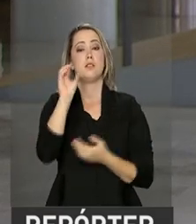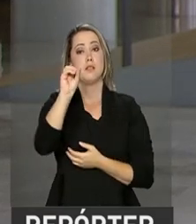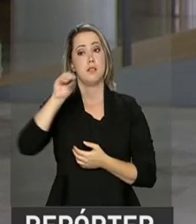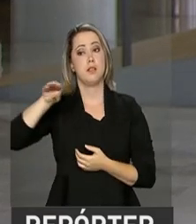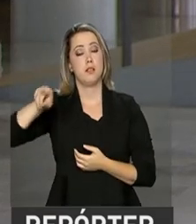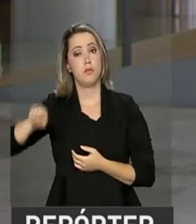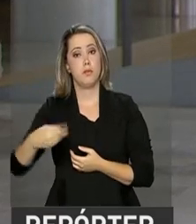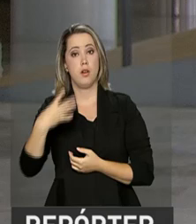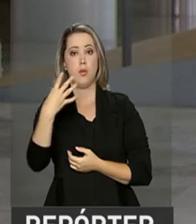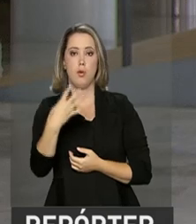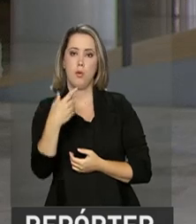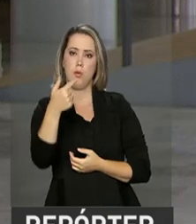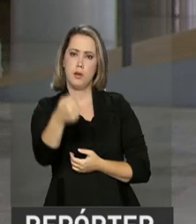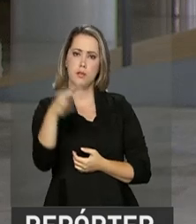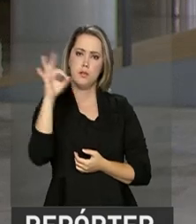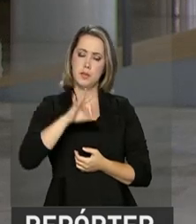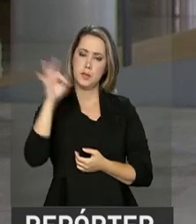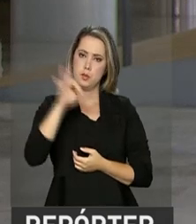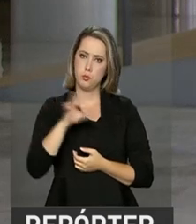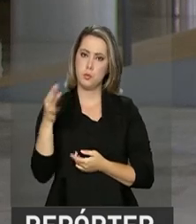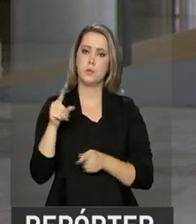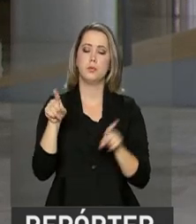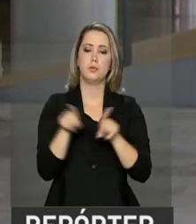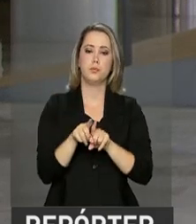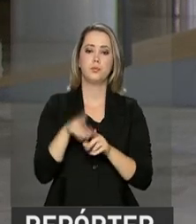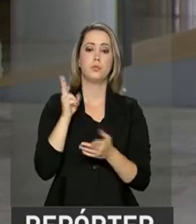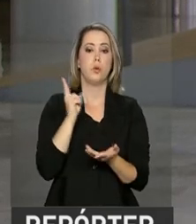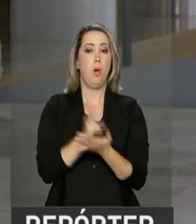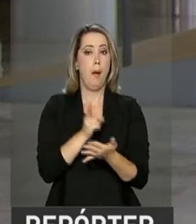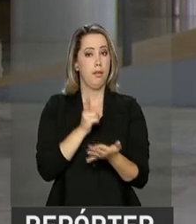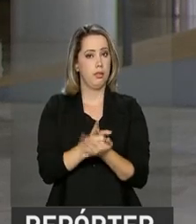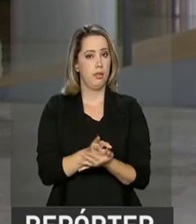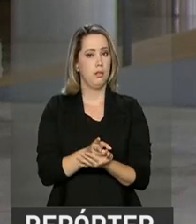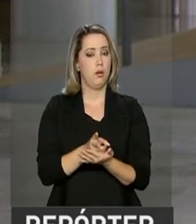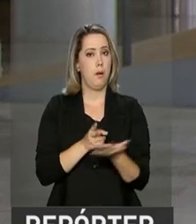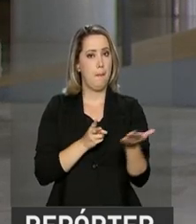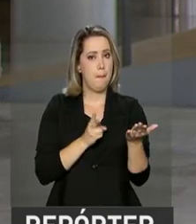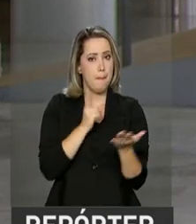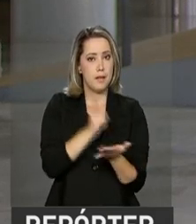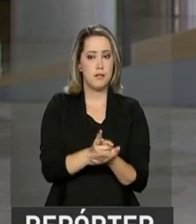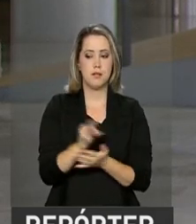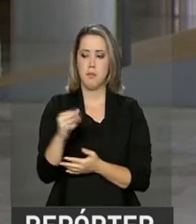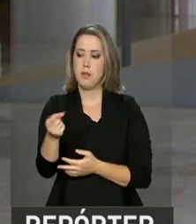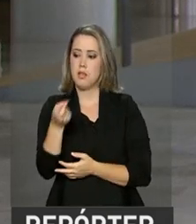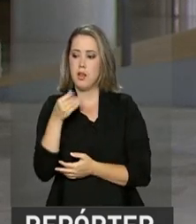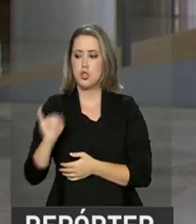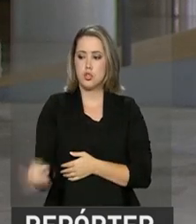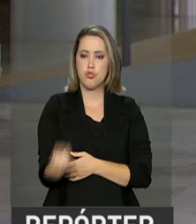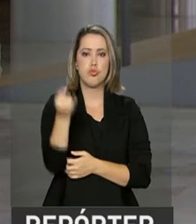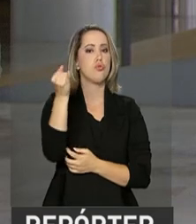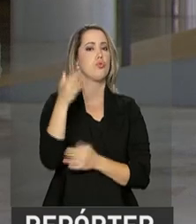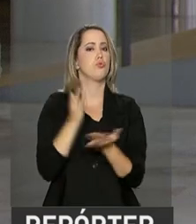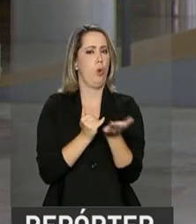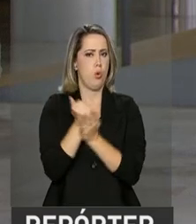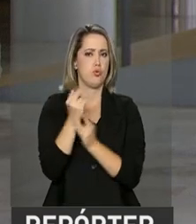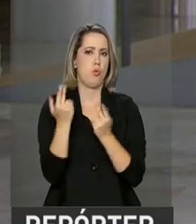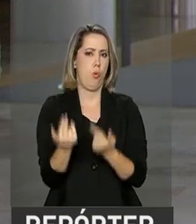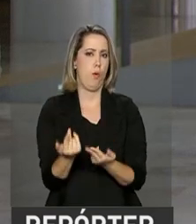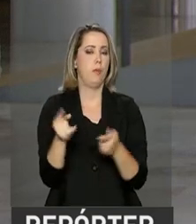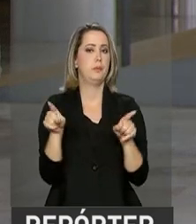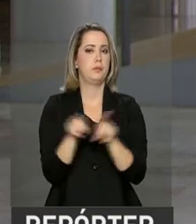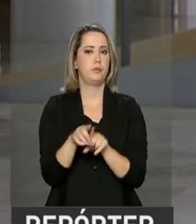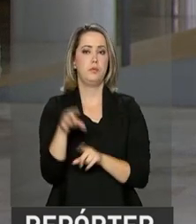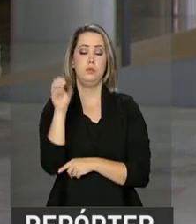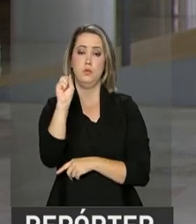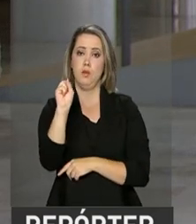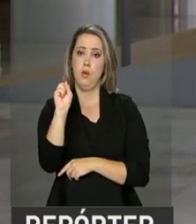0,47%. O mercado financeiro não alterou as previsões da taxa básica de juros da economia brasileira, a Selic, que deve ficar